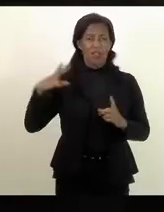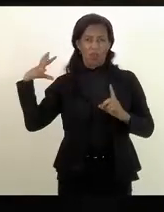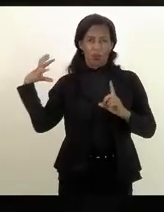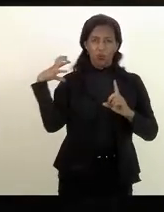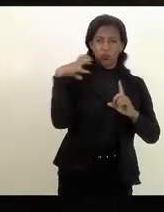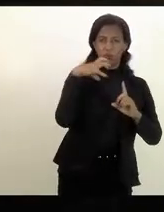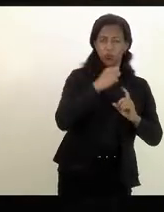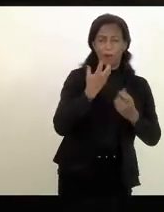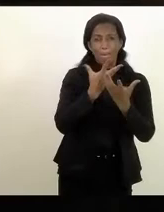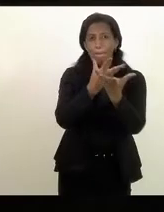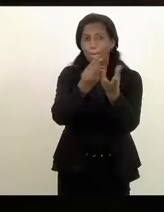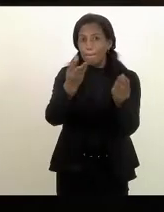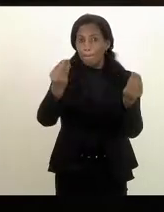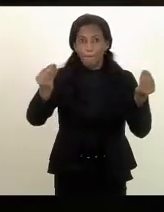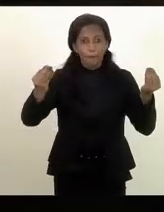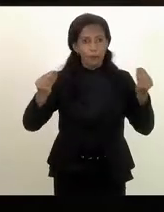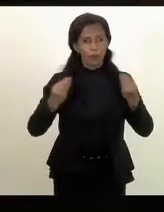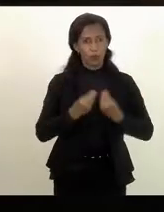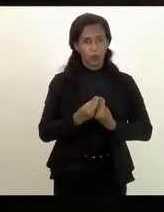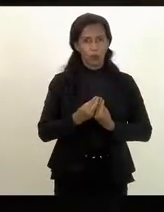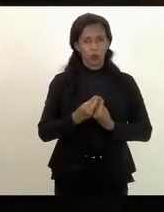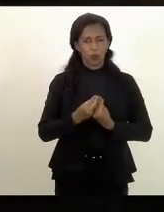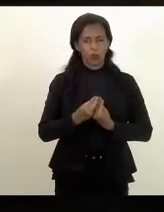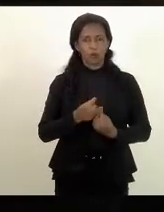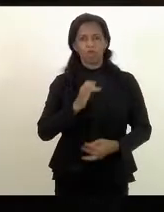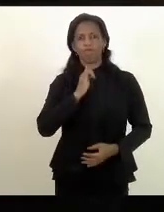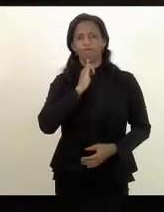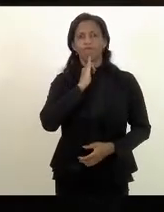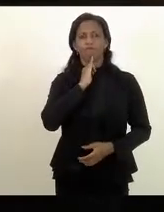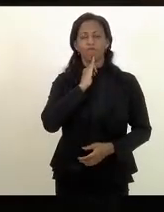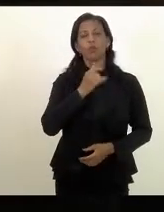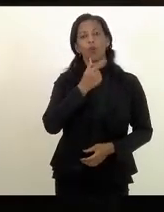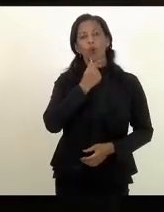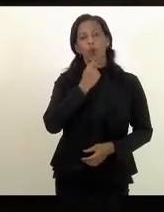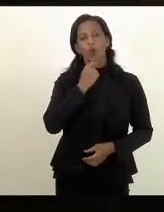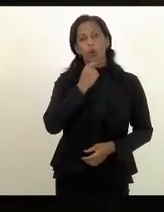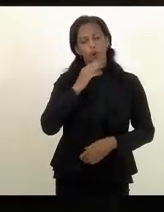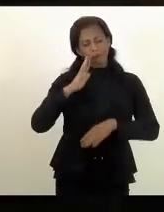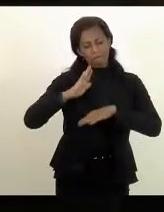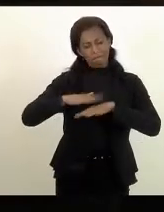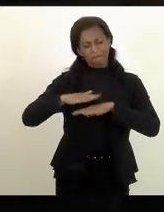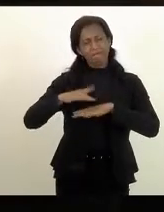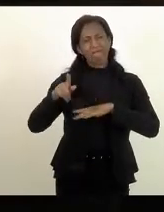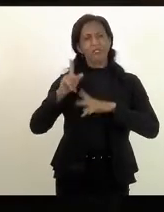muitos e muitos infelizes homens fazem isso diariamente